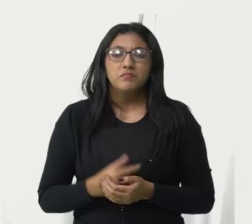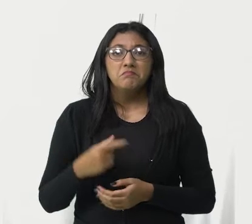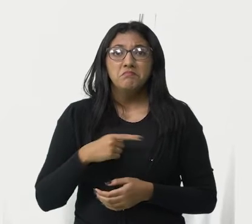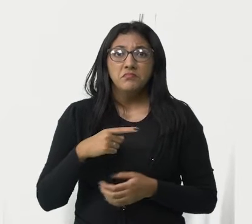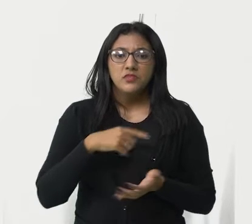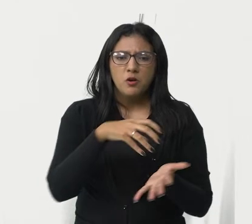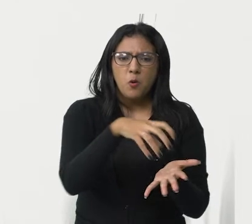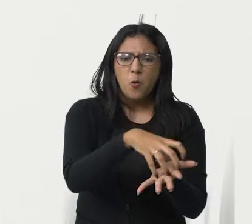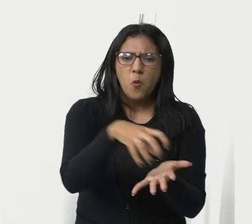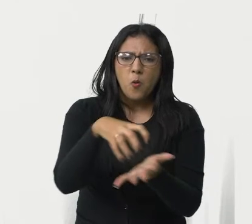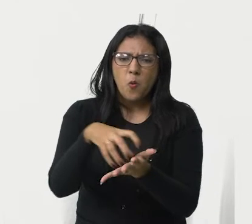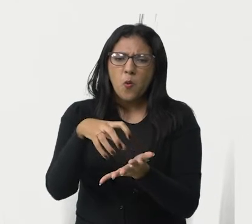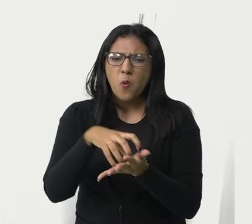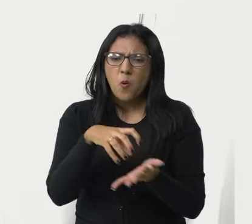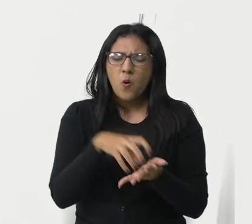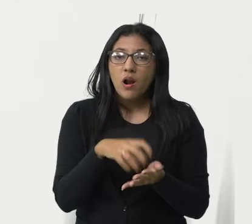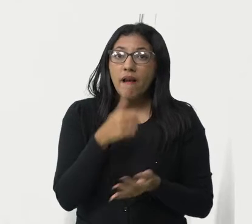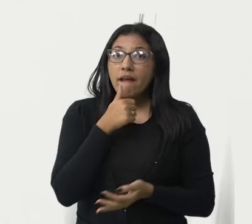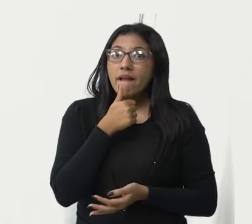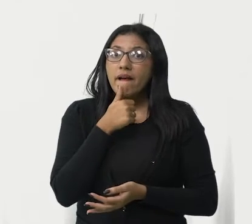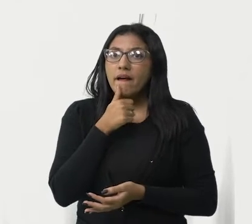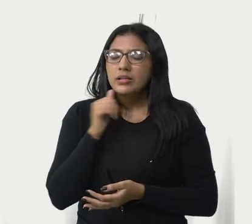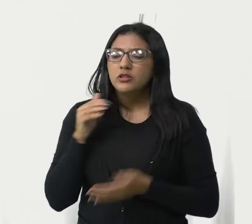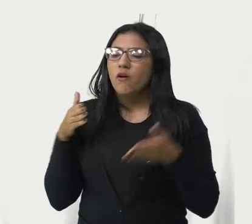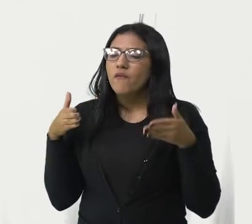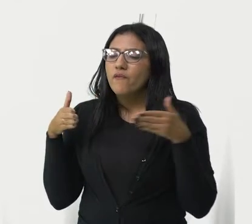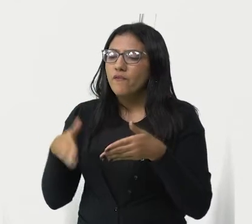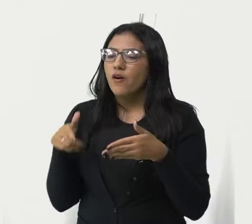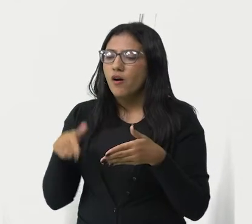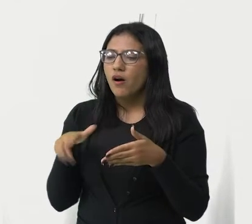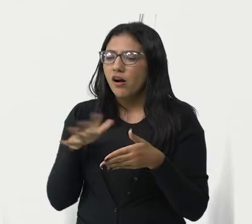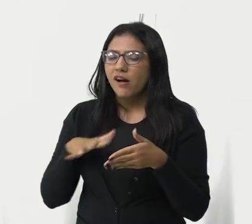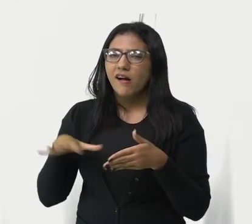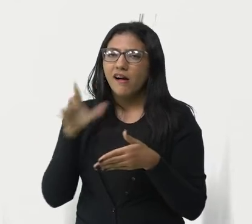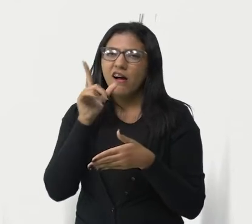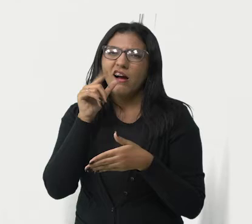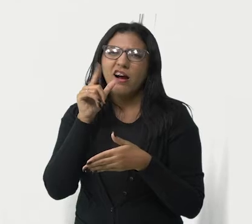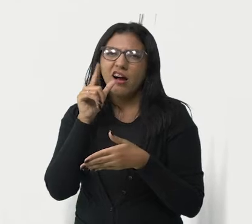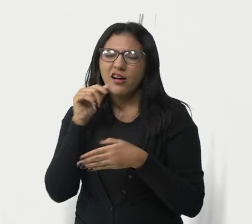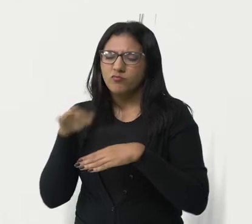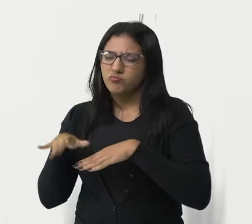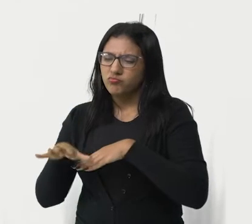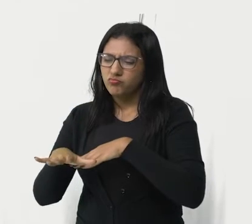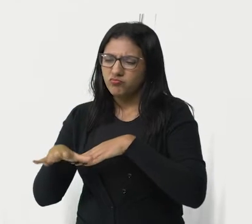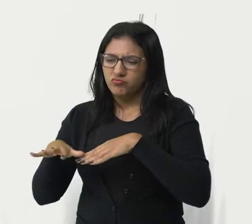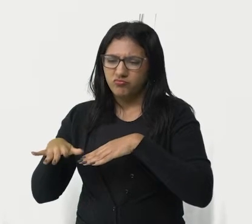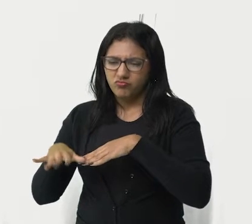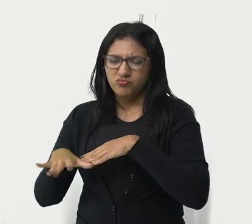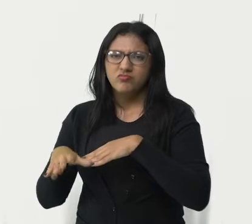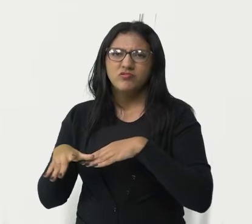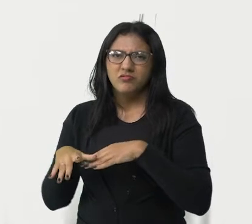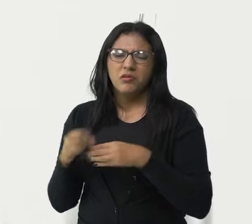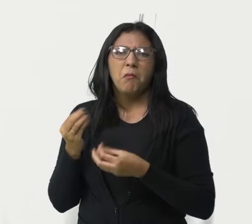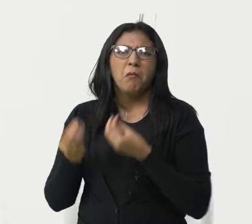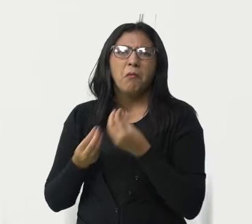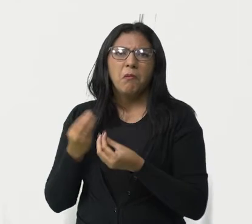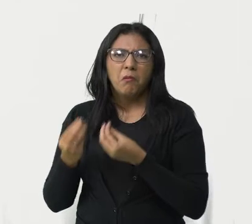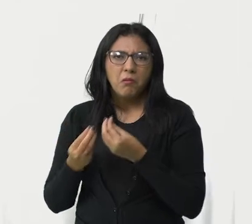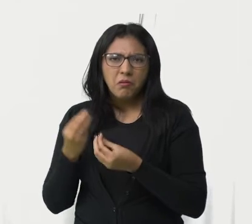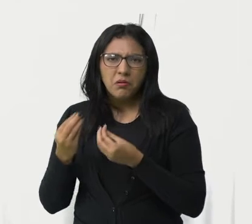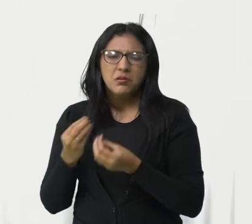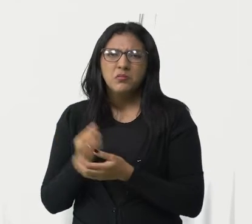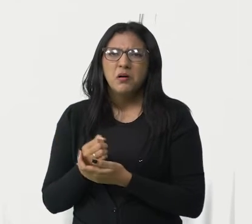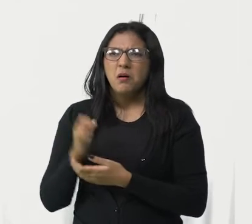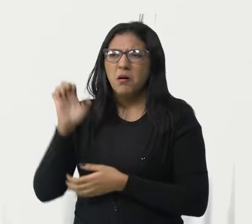colonial ainda se concentrava onde? No litoral, de onde, como eles chegaram, né? Atravessaram lá o